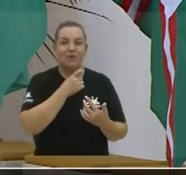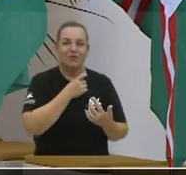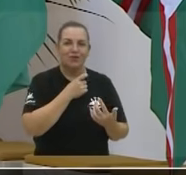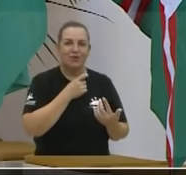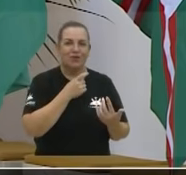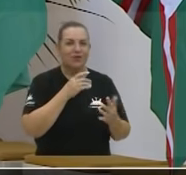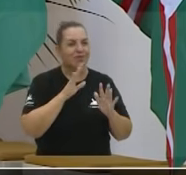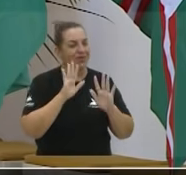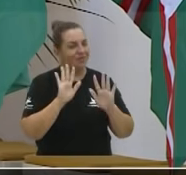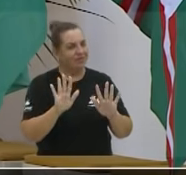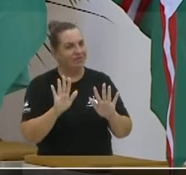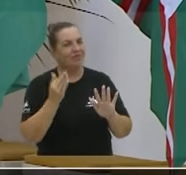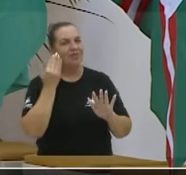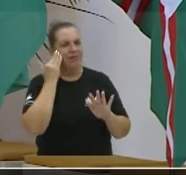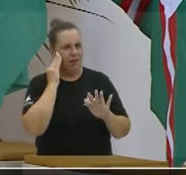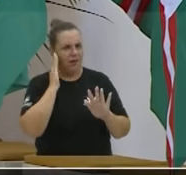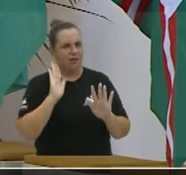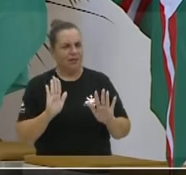entendeu?